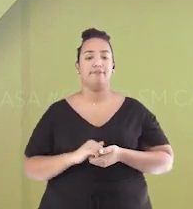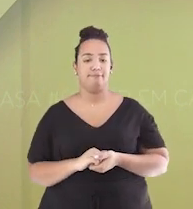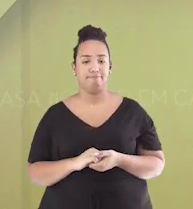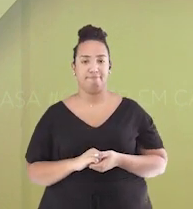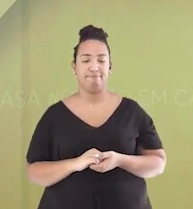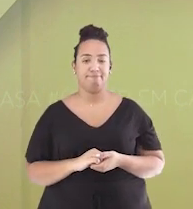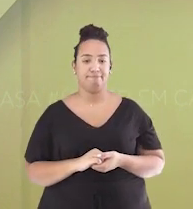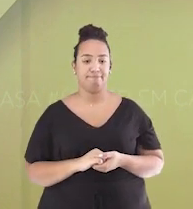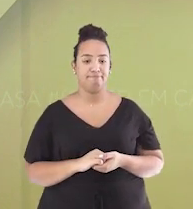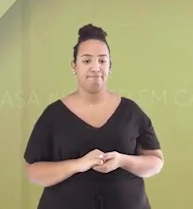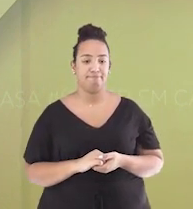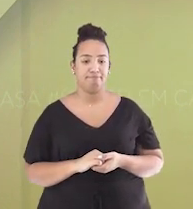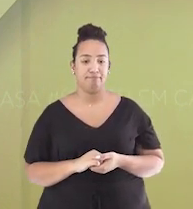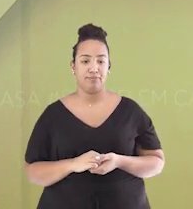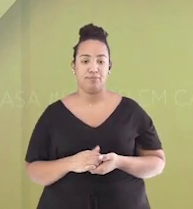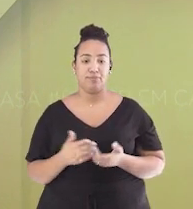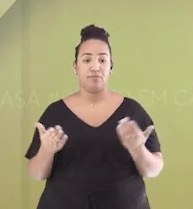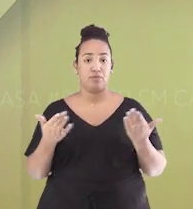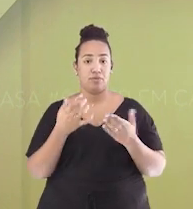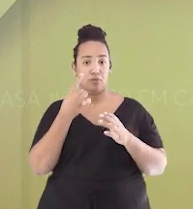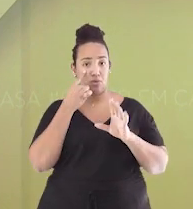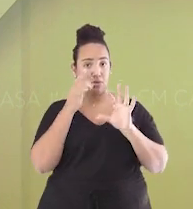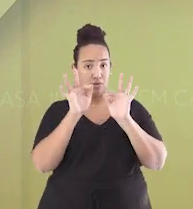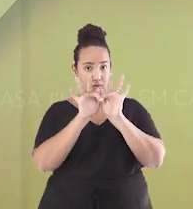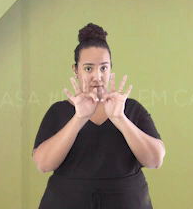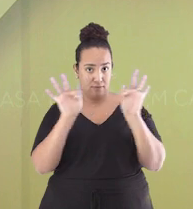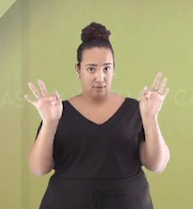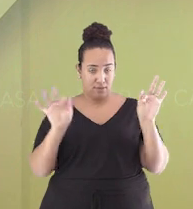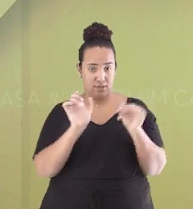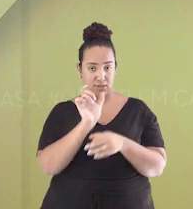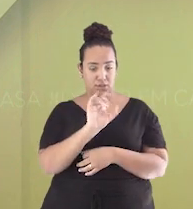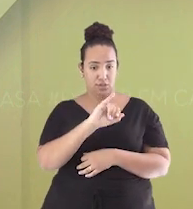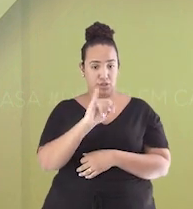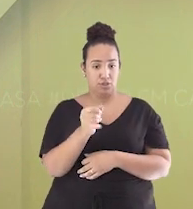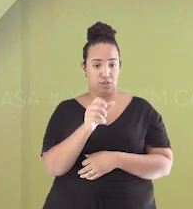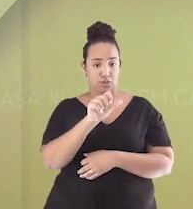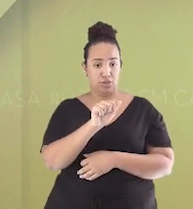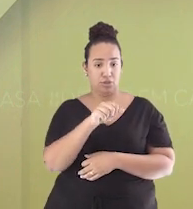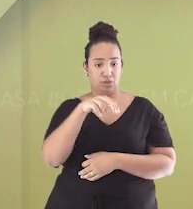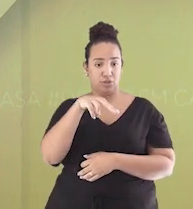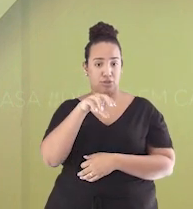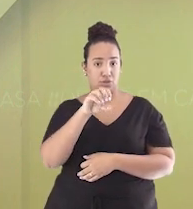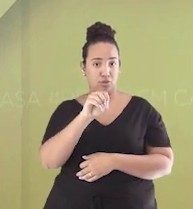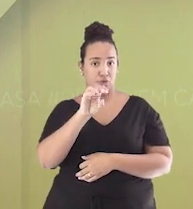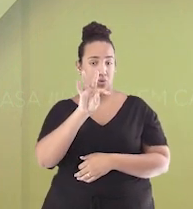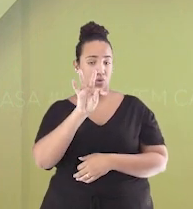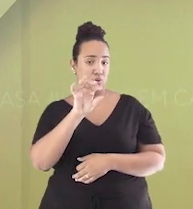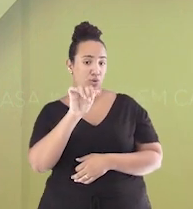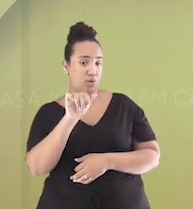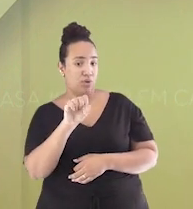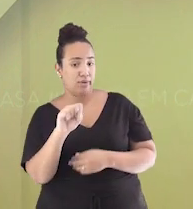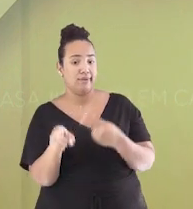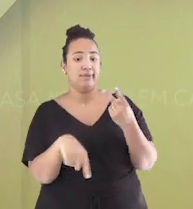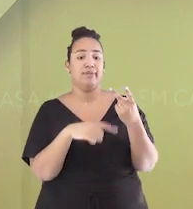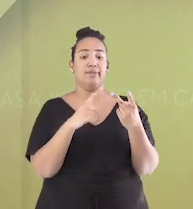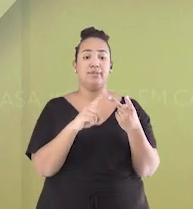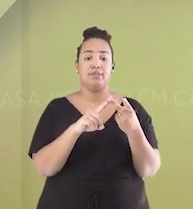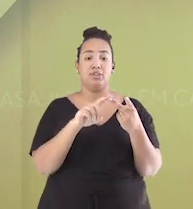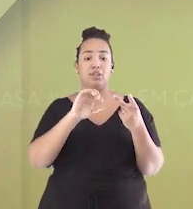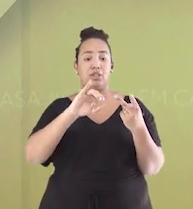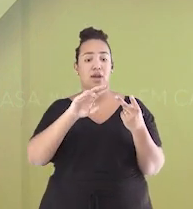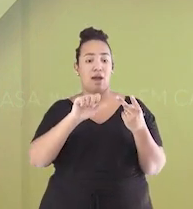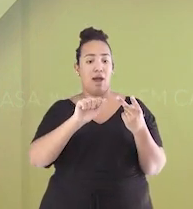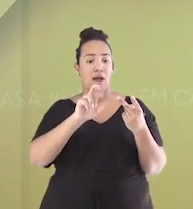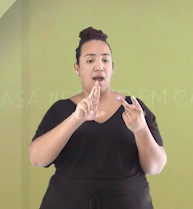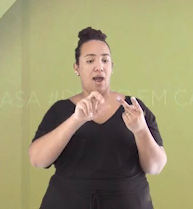ciclo. Já no parágrafo, os janotas, mesmo não sendo rapagões, faziam-lhes pés